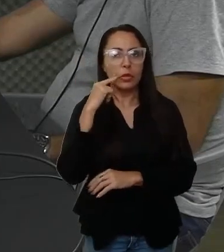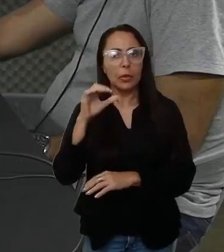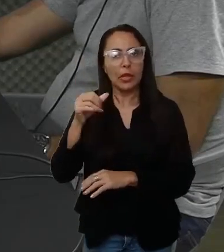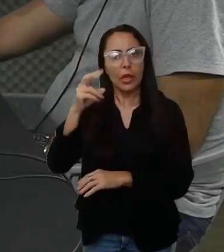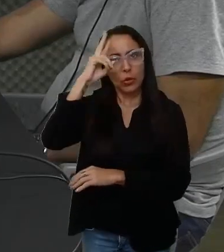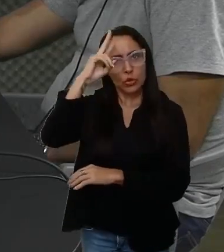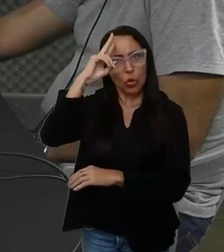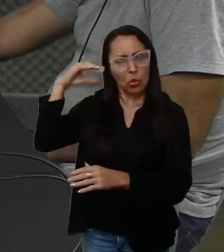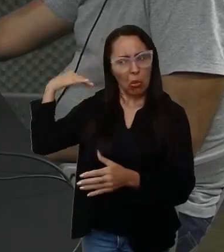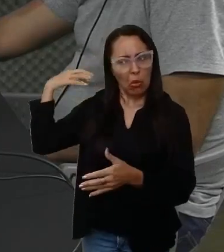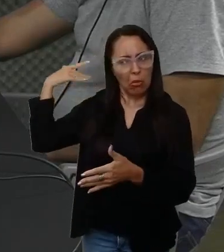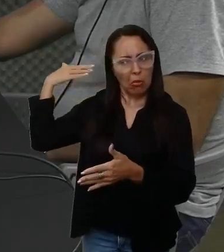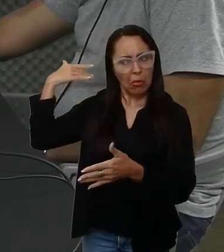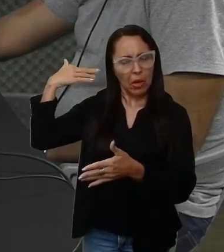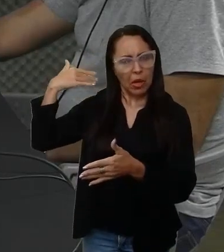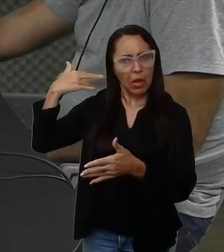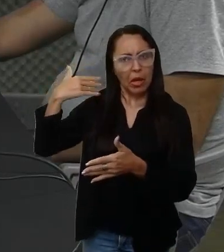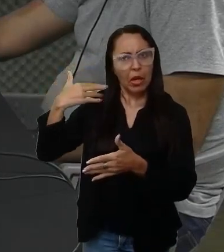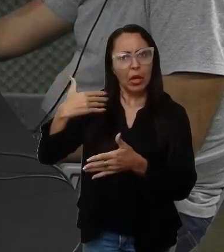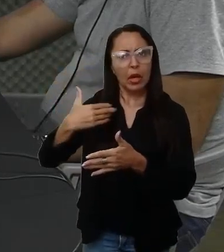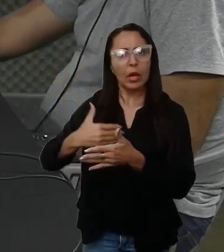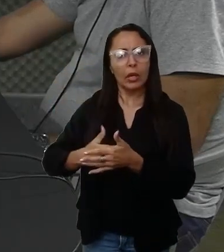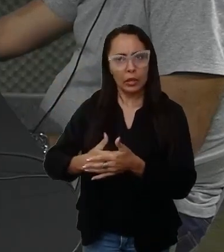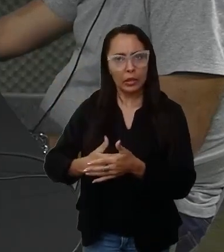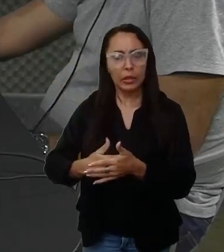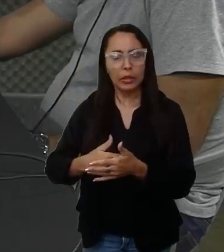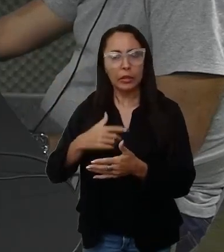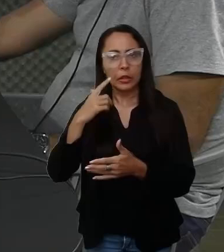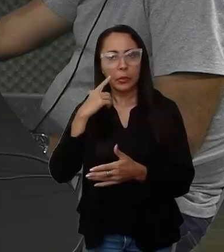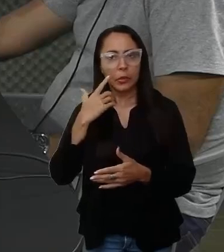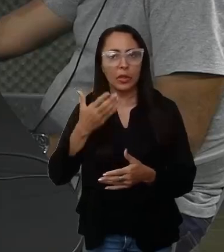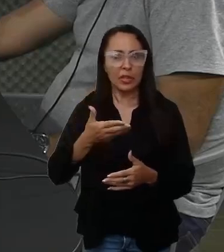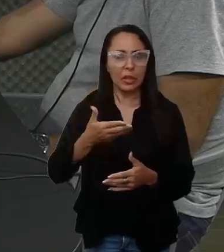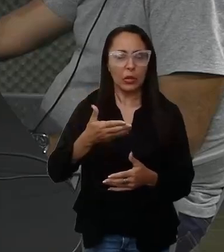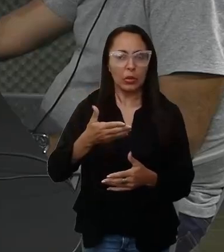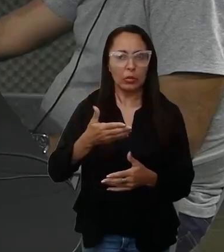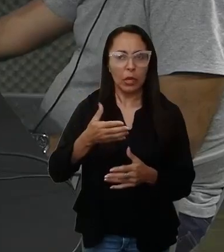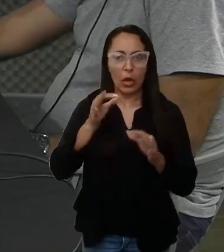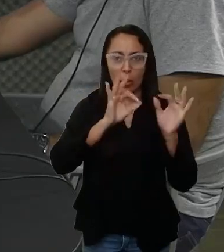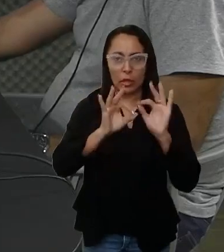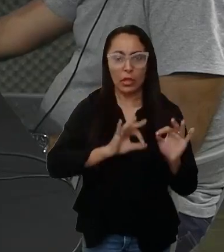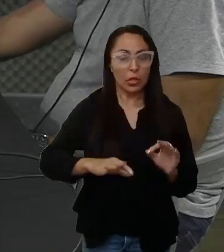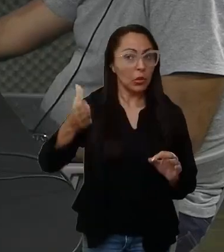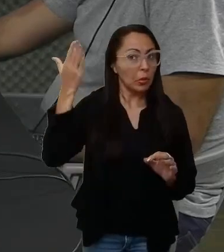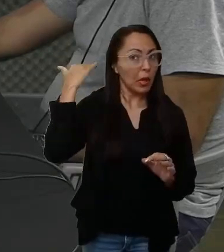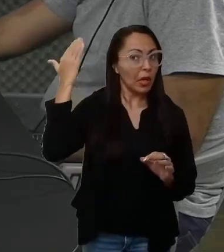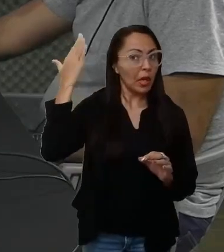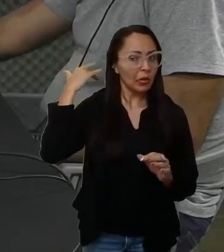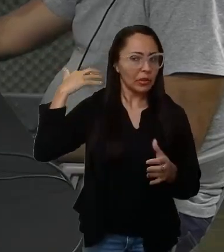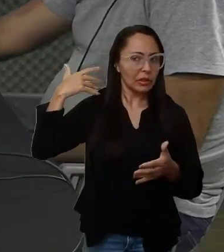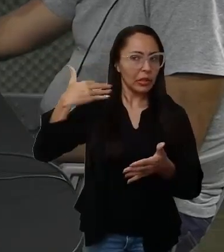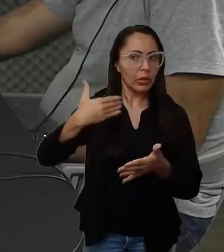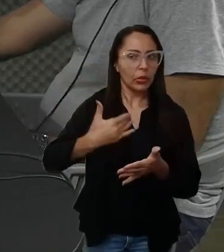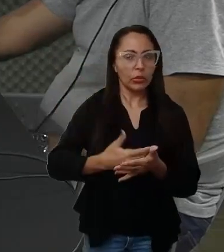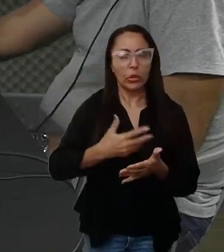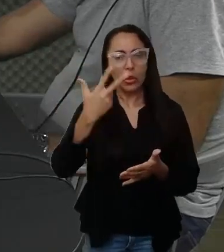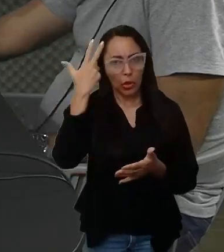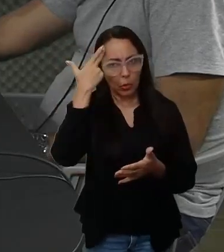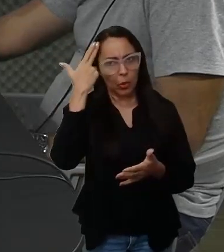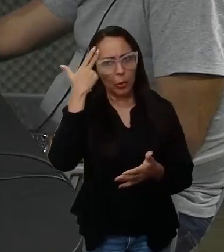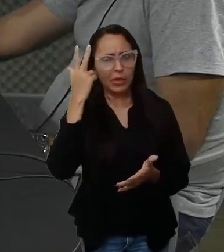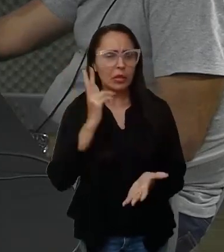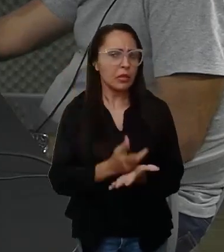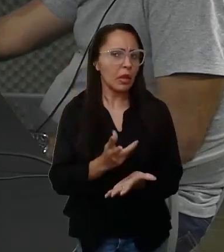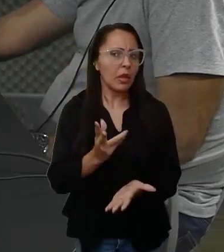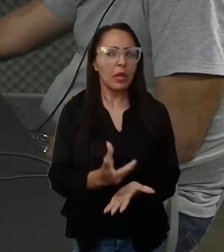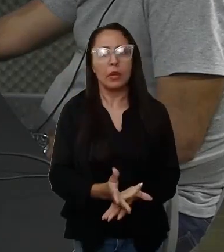histórico mas as projeções do passado até hoje, essas mudanças geralmente sempre existiram, sempre